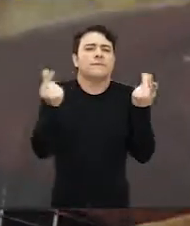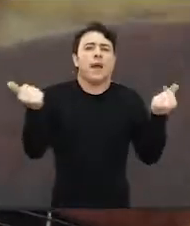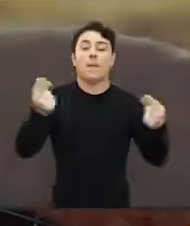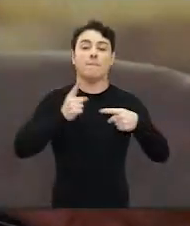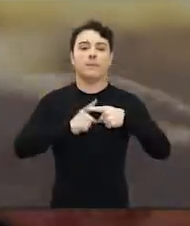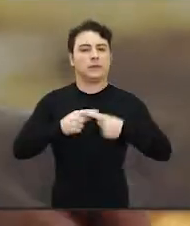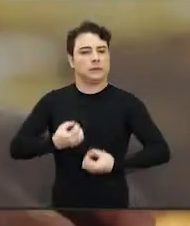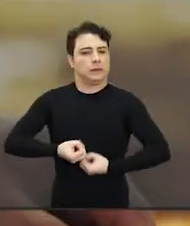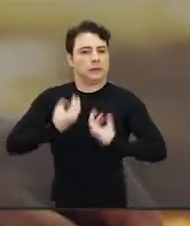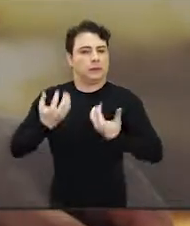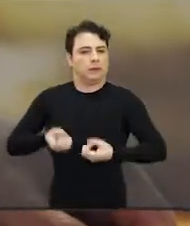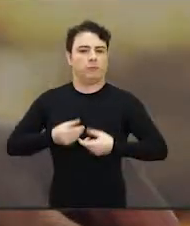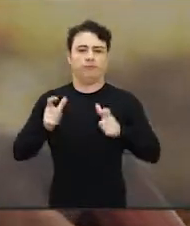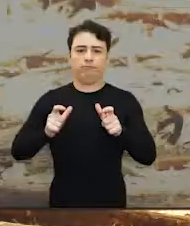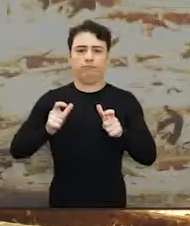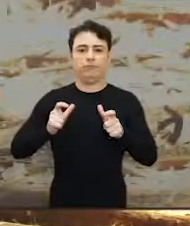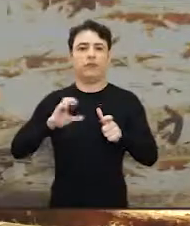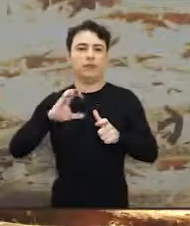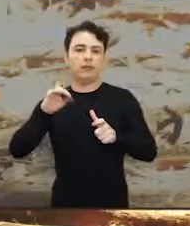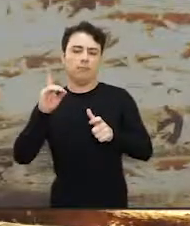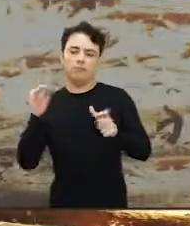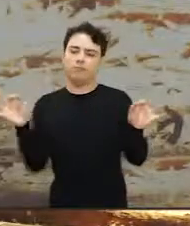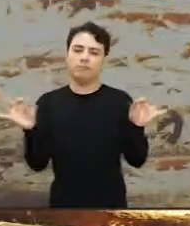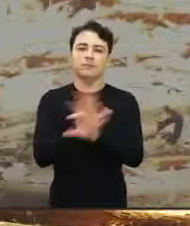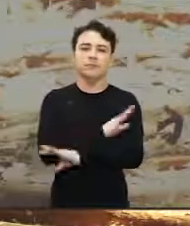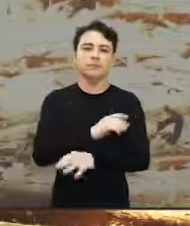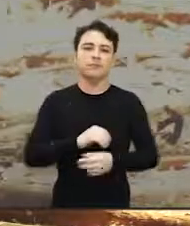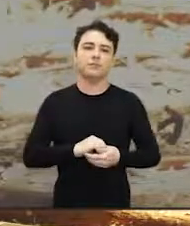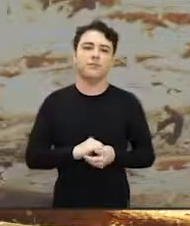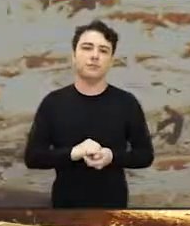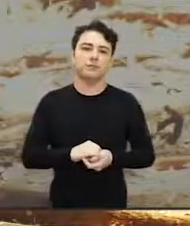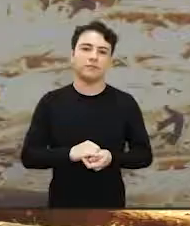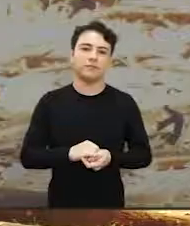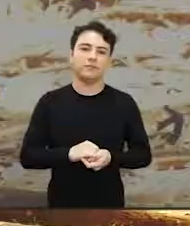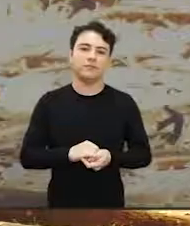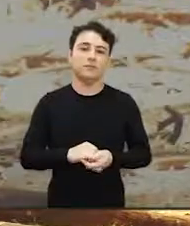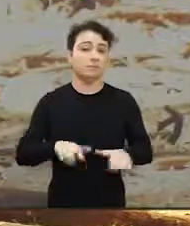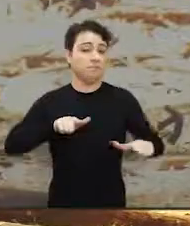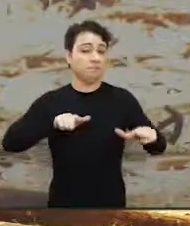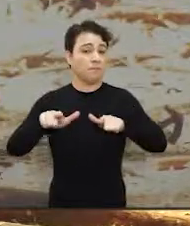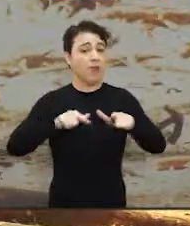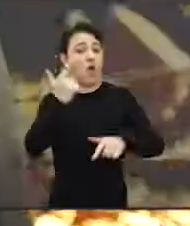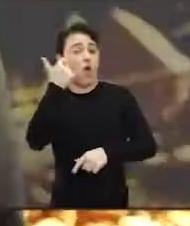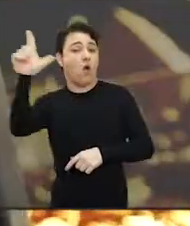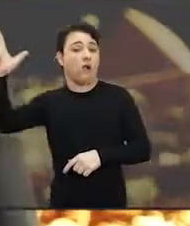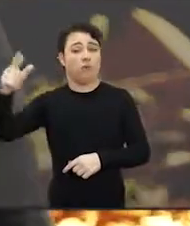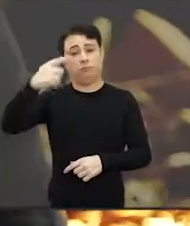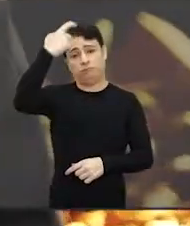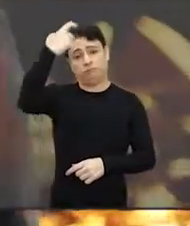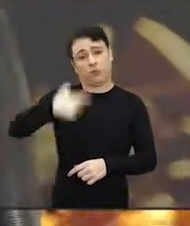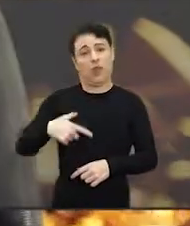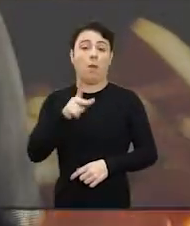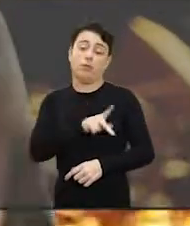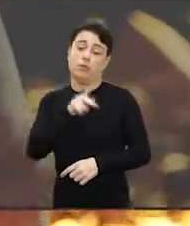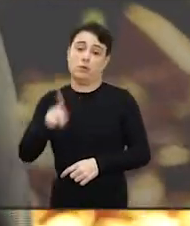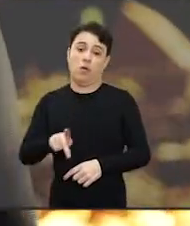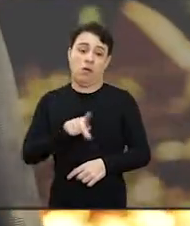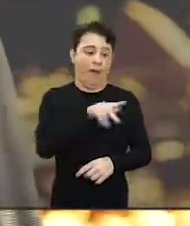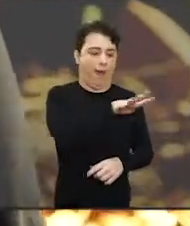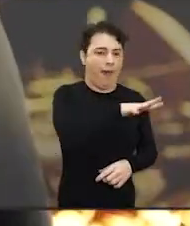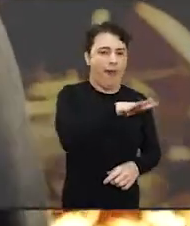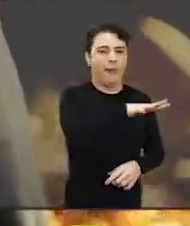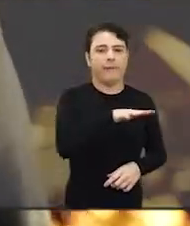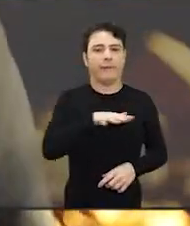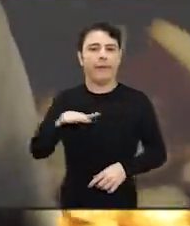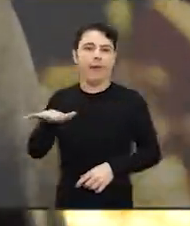é outra realidade, eu costumo falar que são duas profissões completamente diferentes, uma coisa não tem quase nada a ver com a outra,